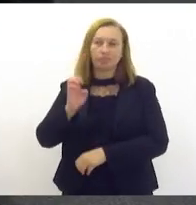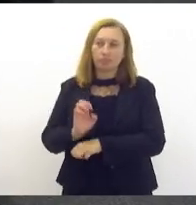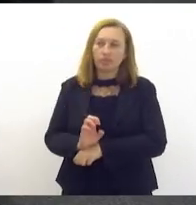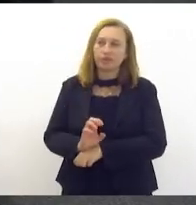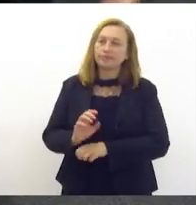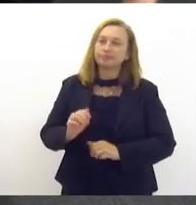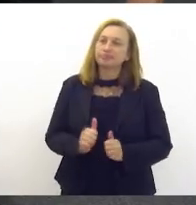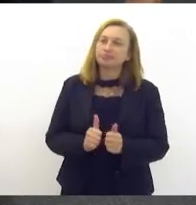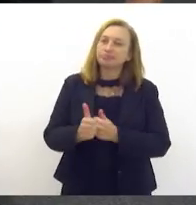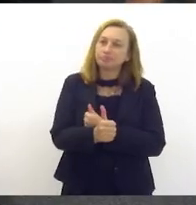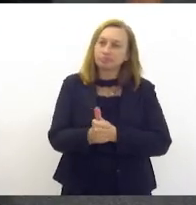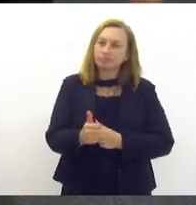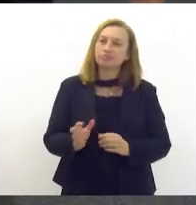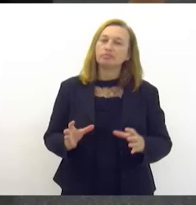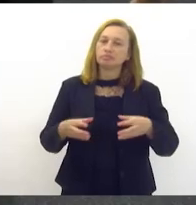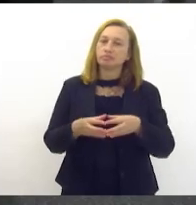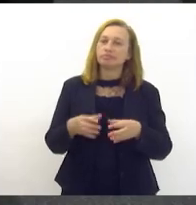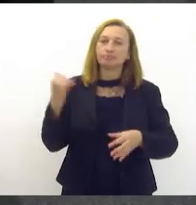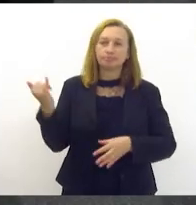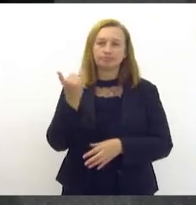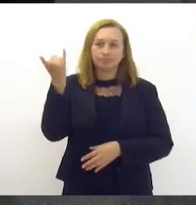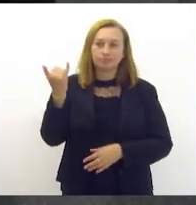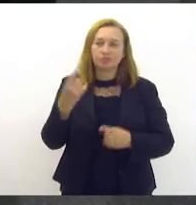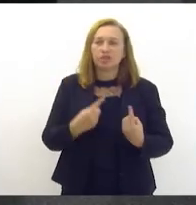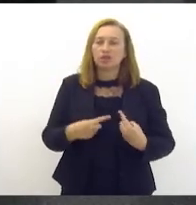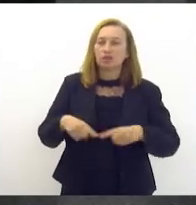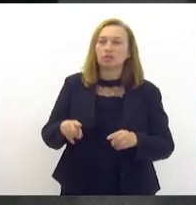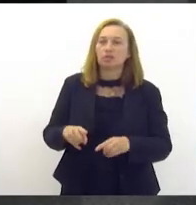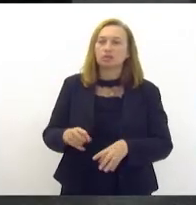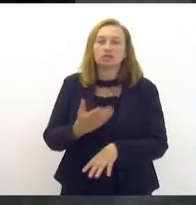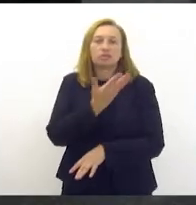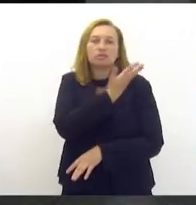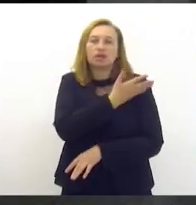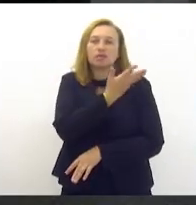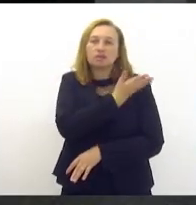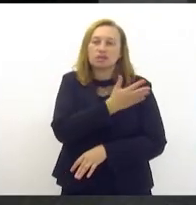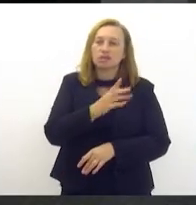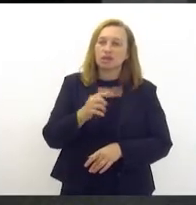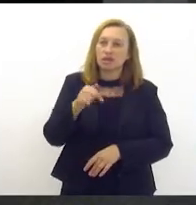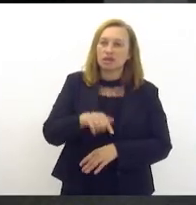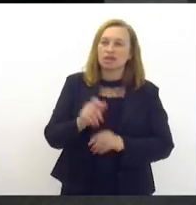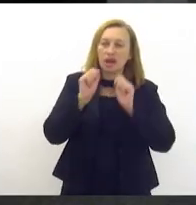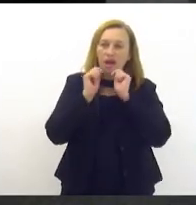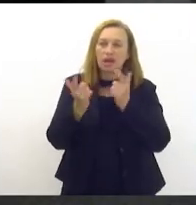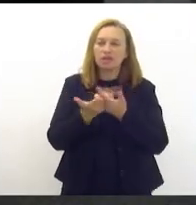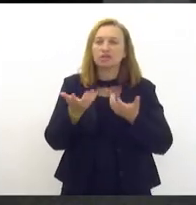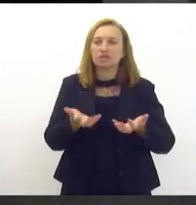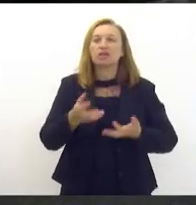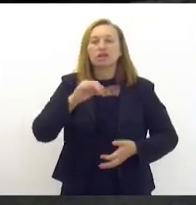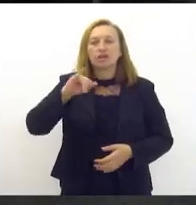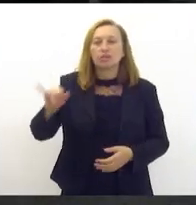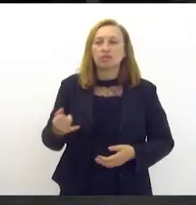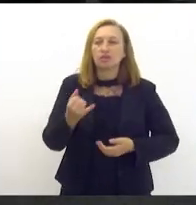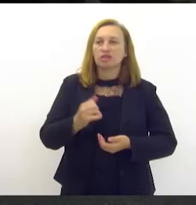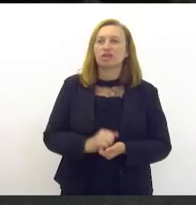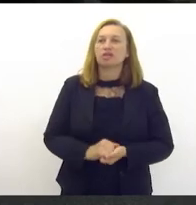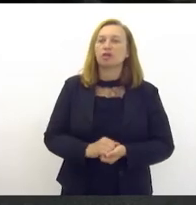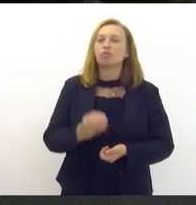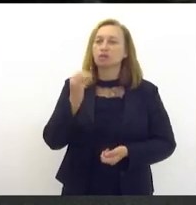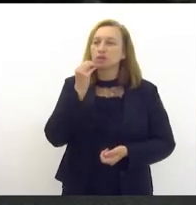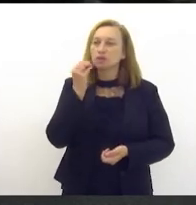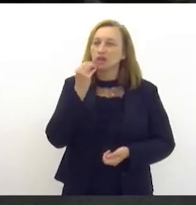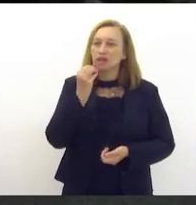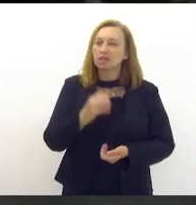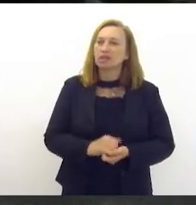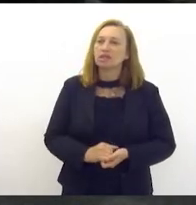estou à frente de uma comissão importante, que é de combate às discriminações aqui da LERJ. Quero aproveitar a